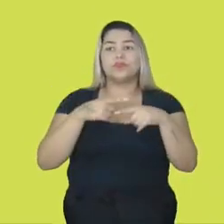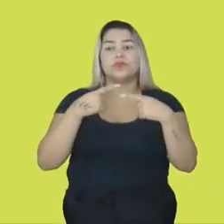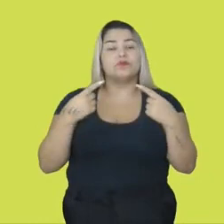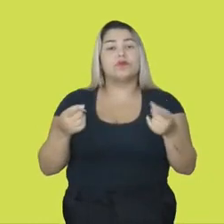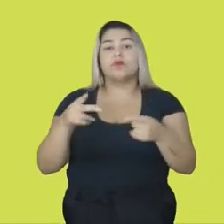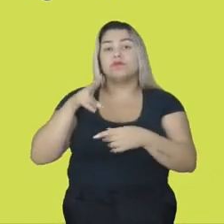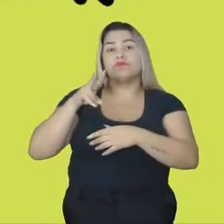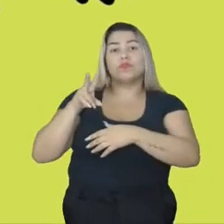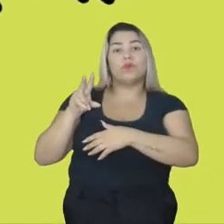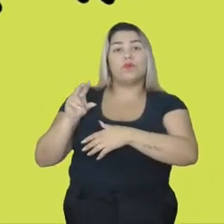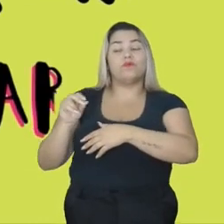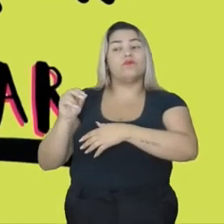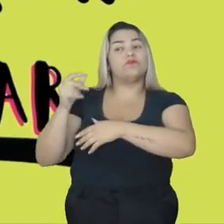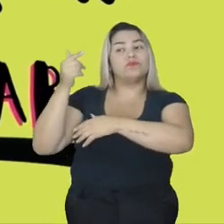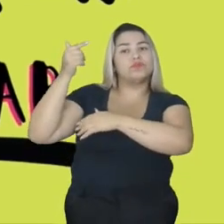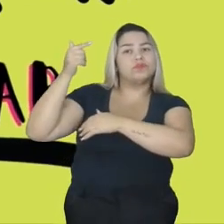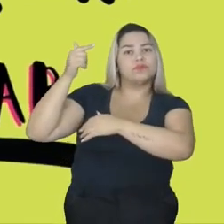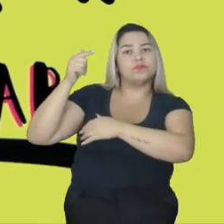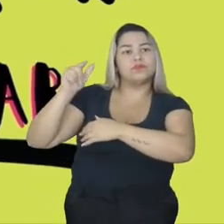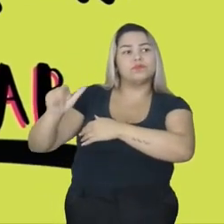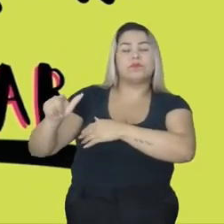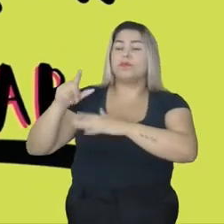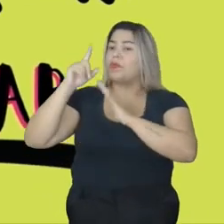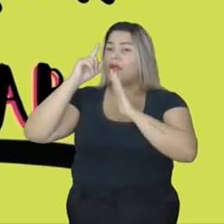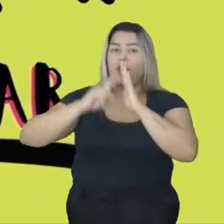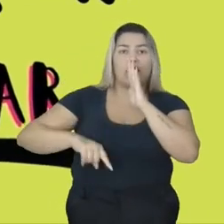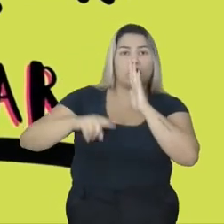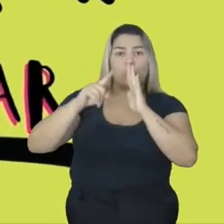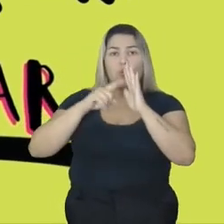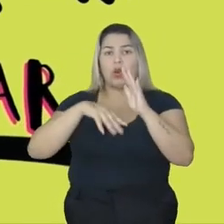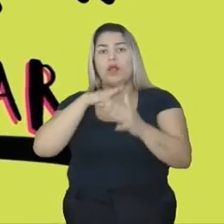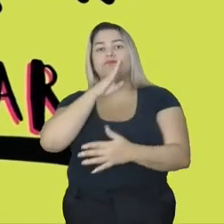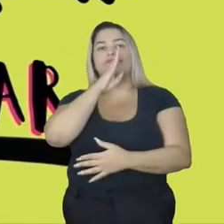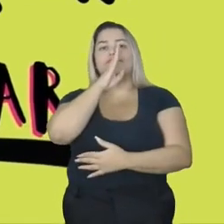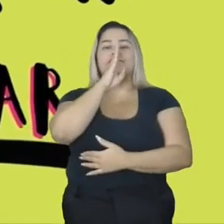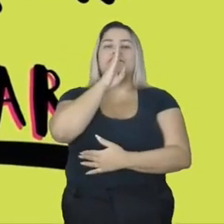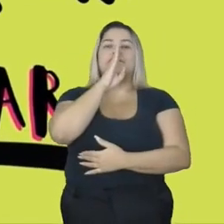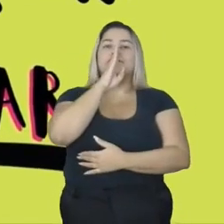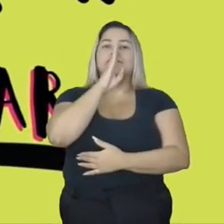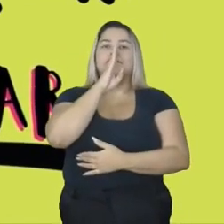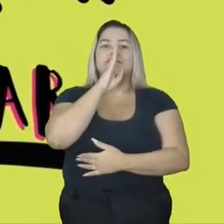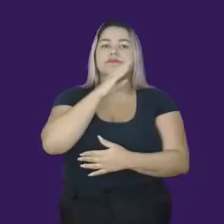Não vão mais conseguir me anular, me calar.